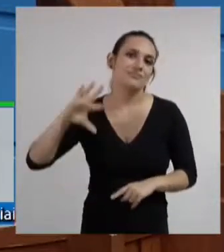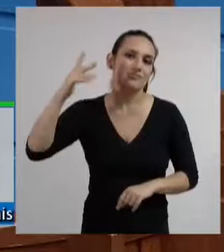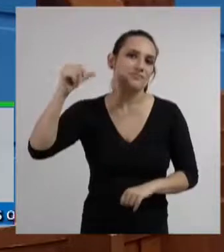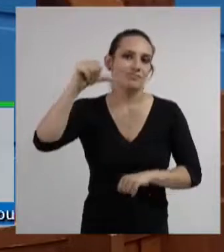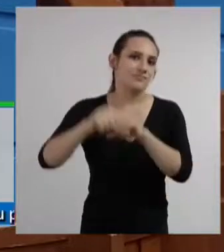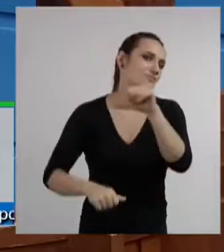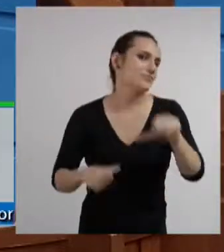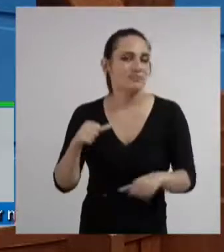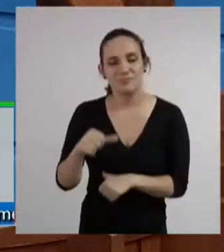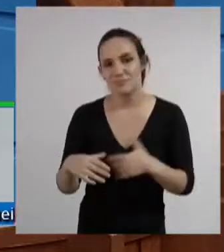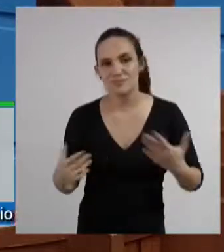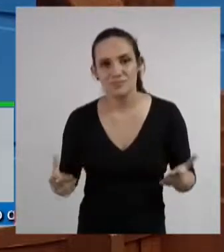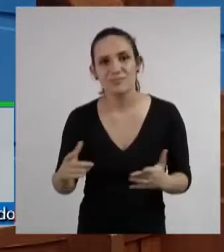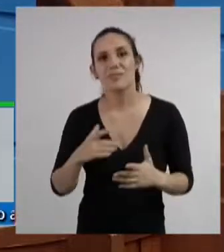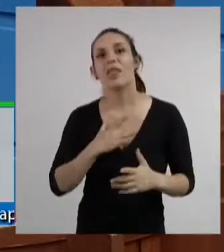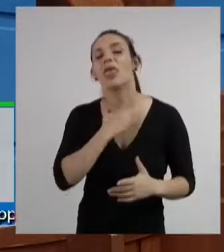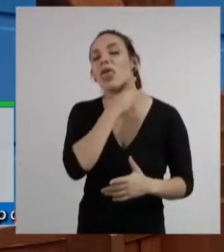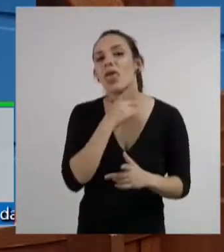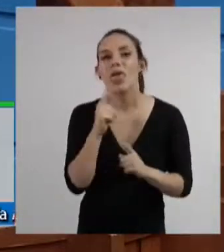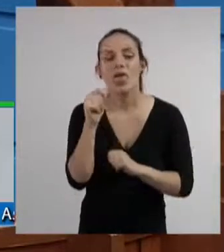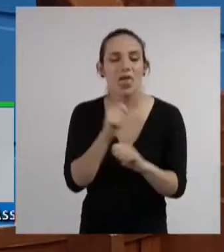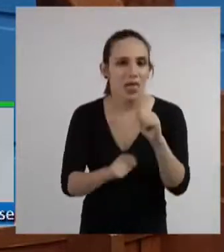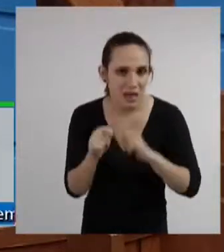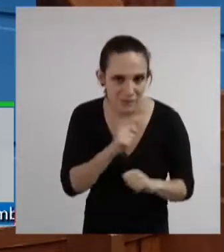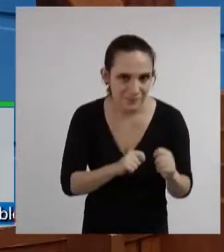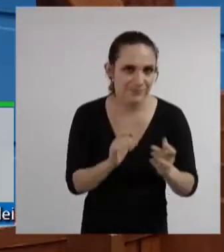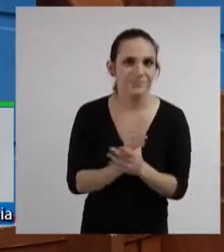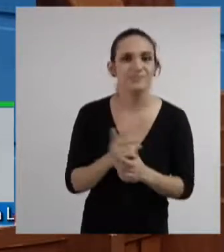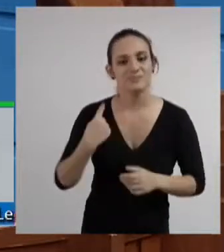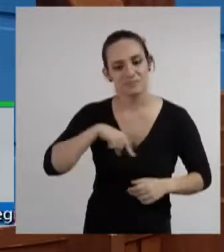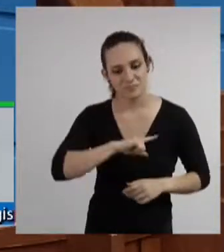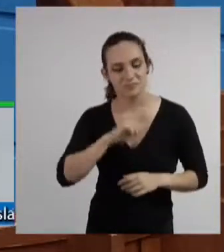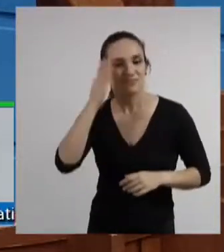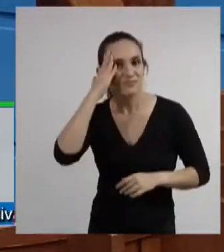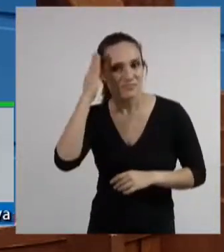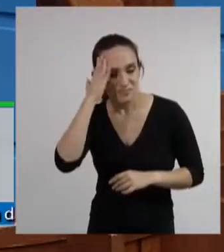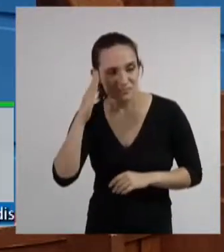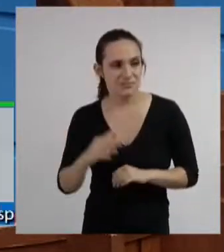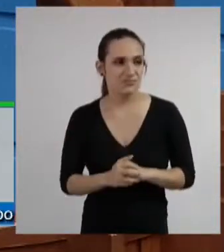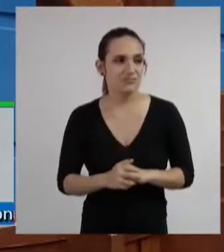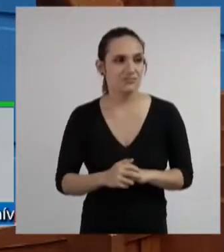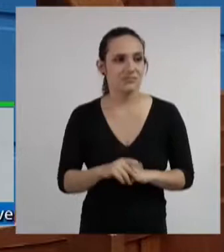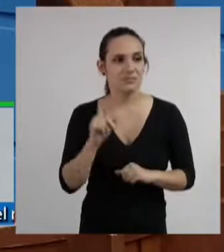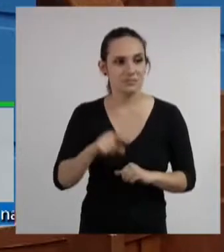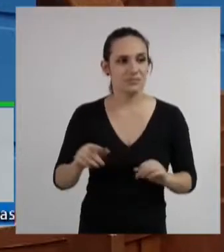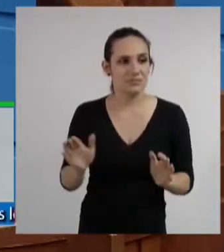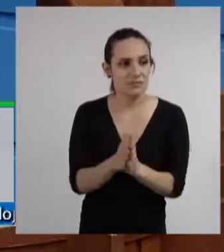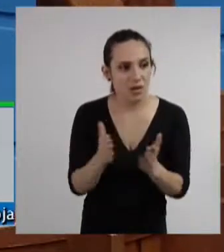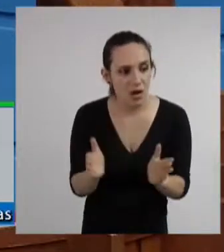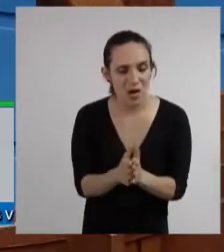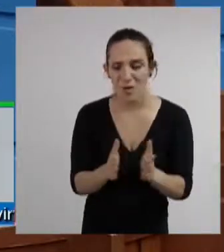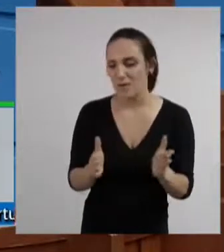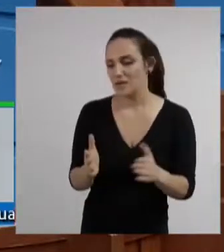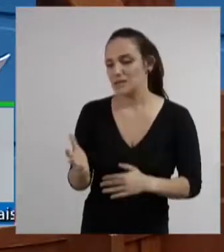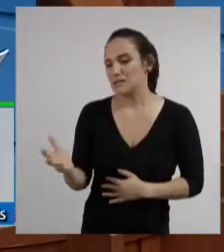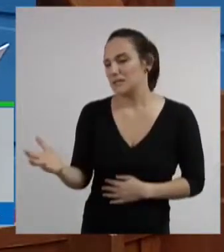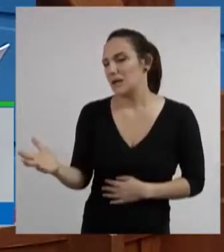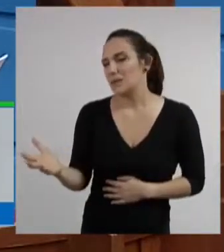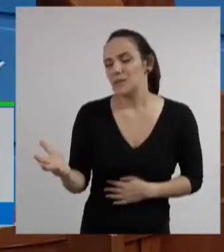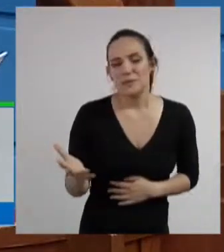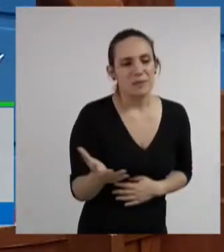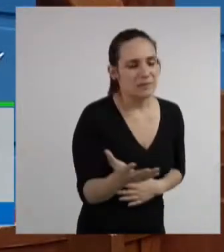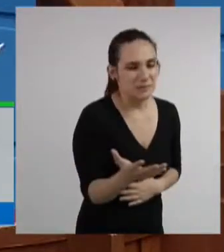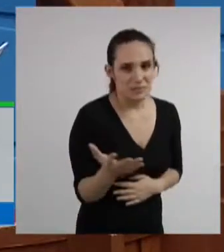na recessão econômica, e sabemos que a pobreza, a miséria,